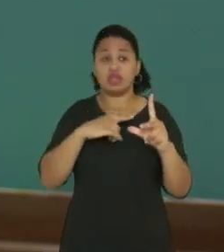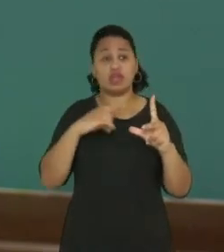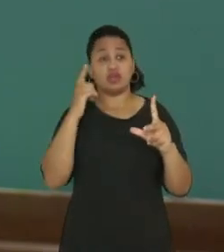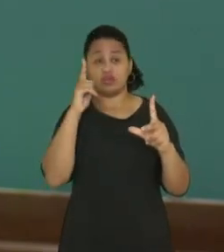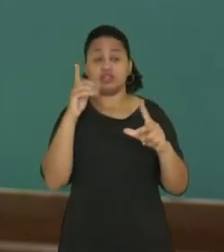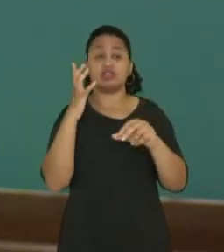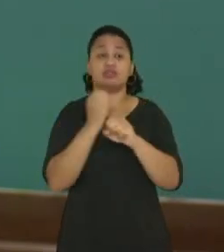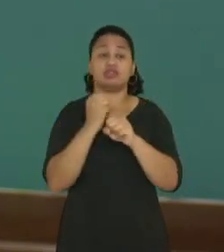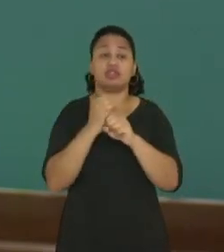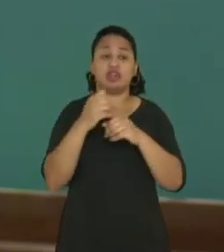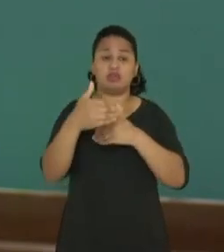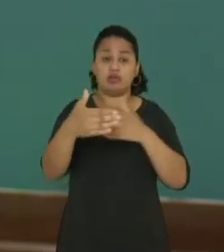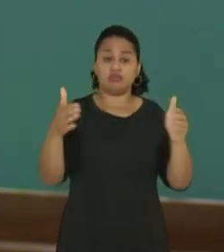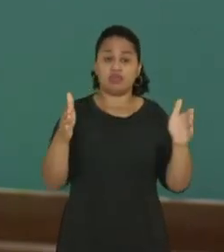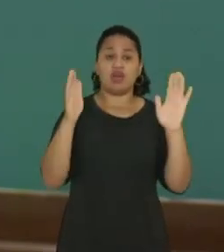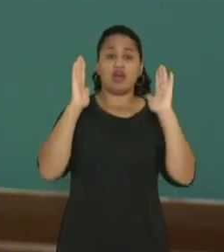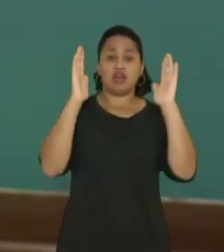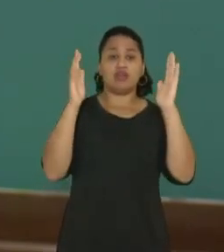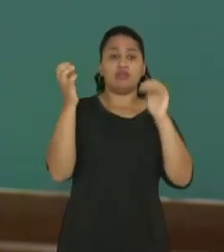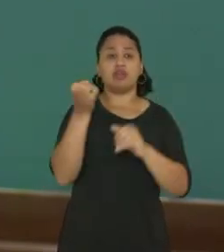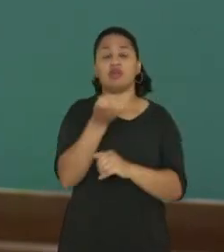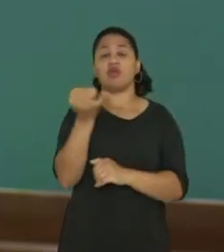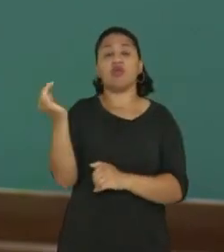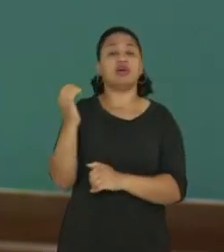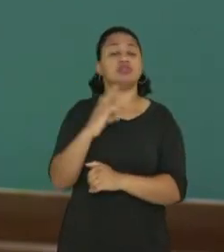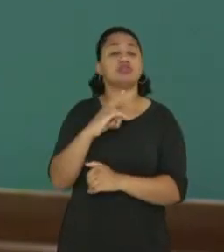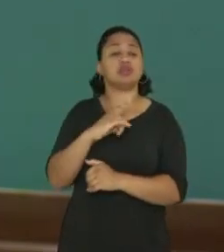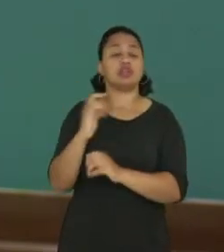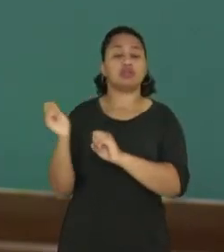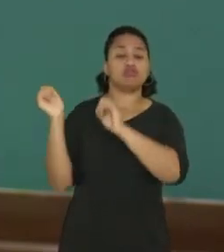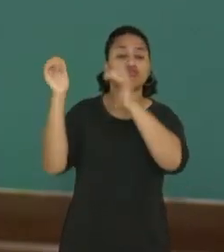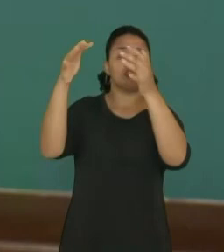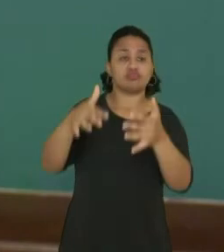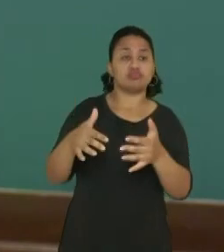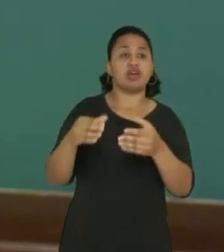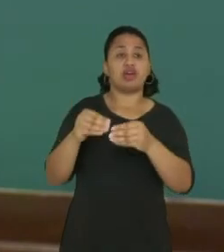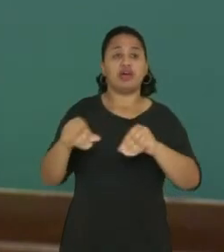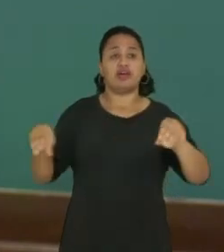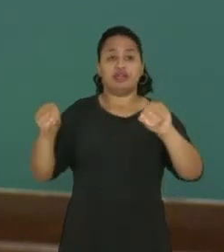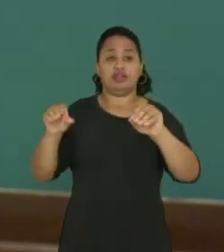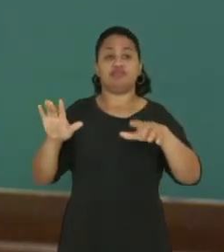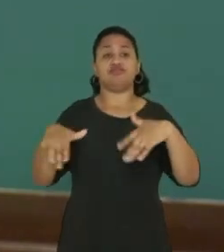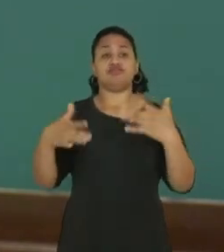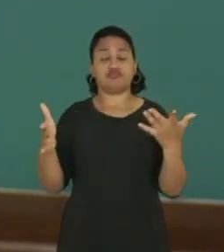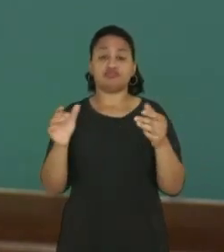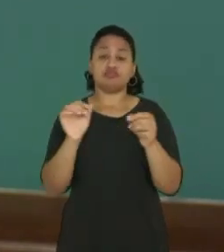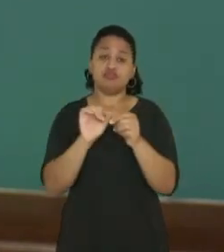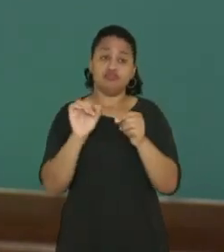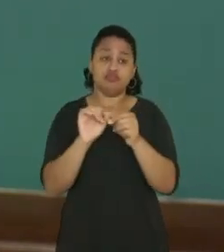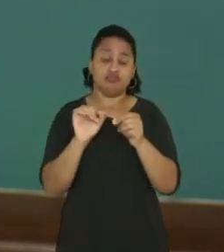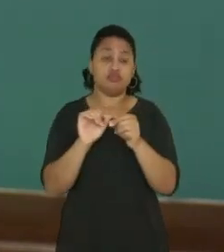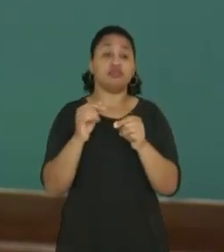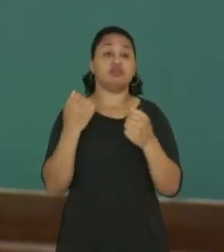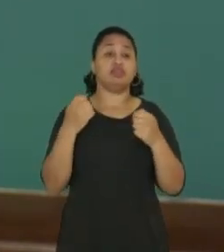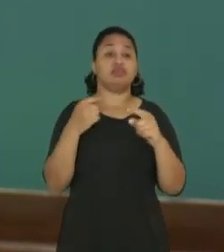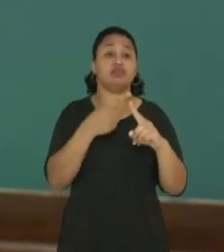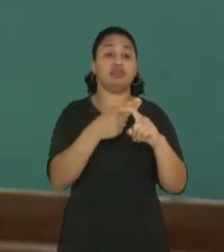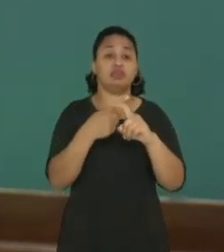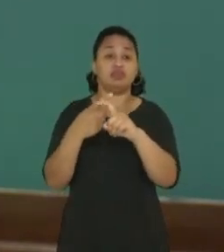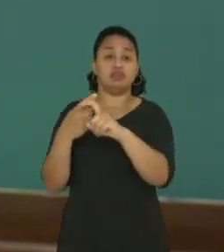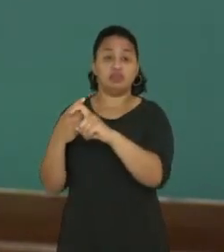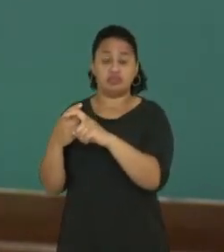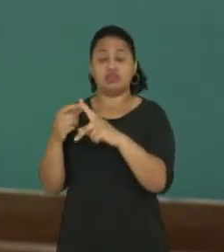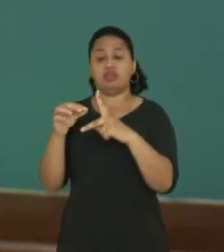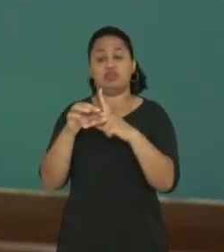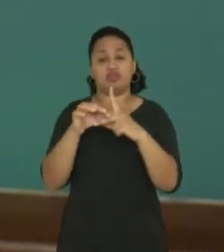calcular o volume dessa carroceria ali do caminhão para ver quanto que cabe de areia em uma viagem. Fazendo isso, a gente já sabe que tem que multiplicar as três